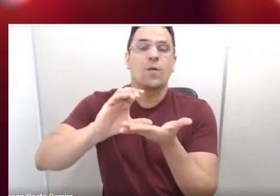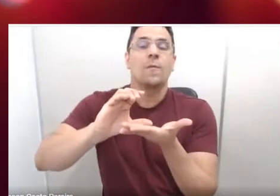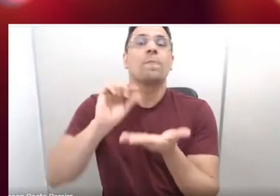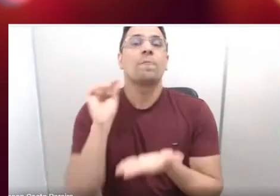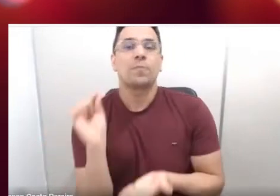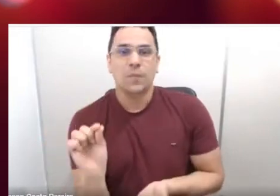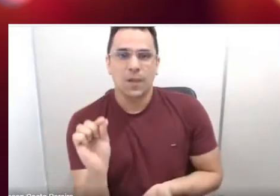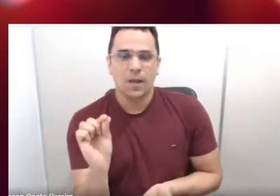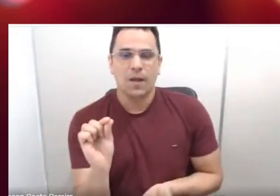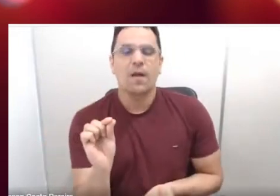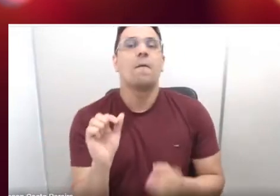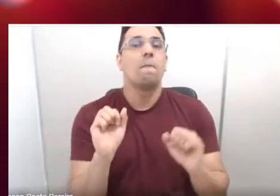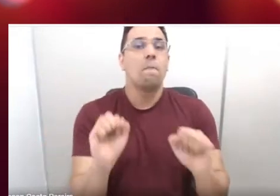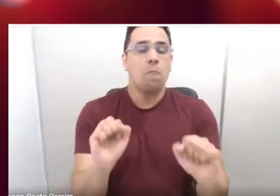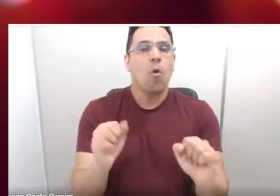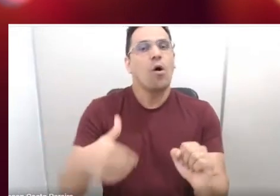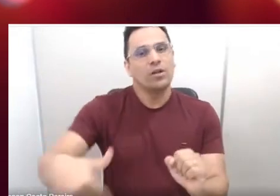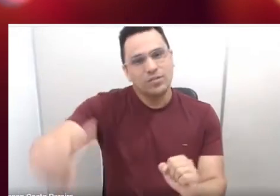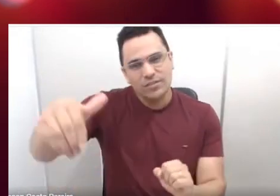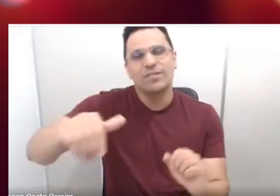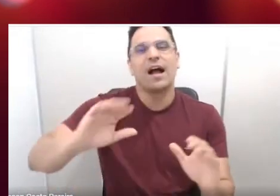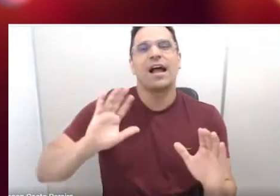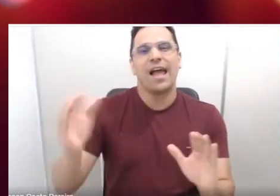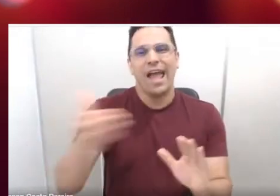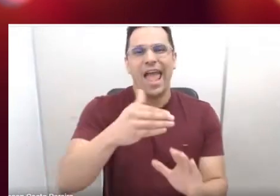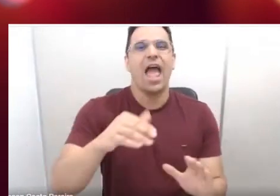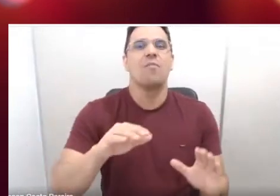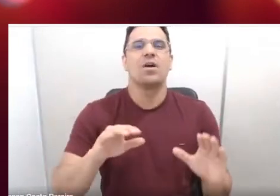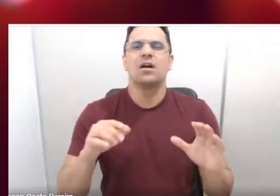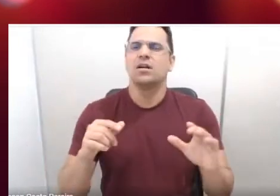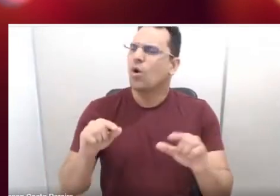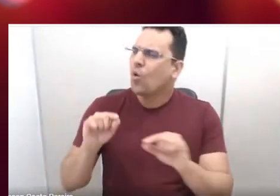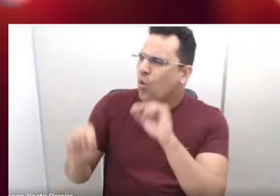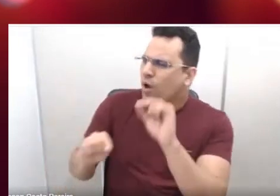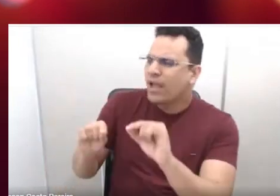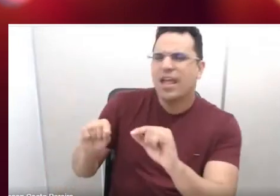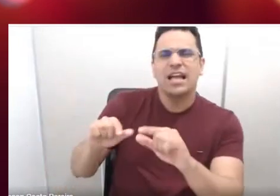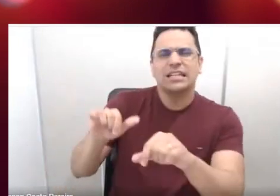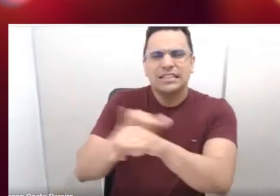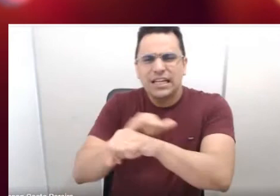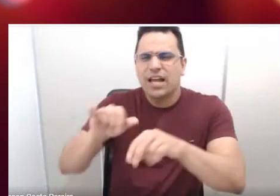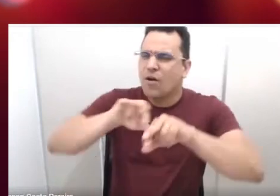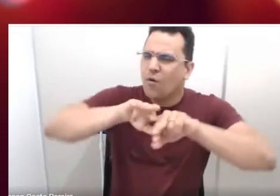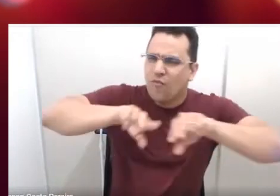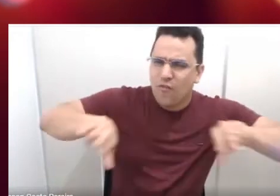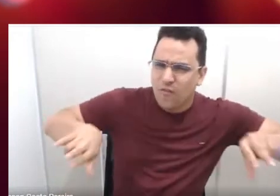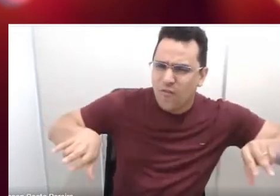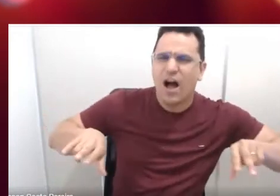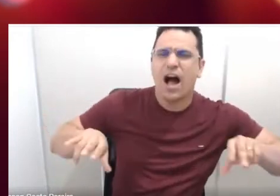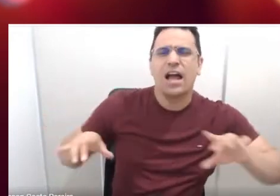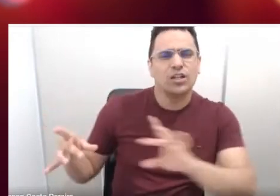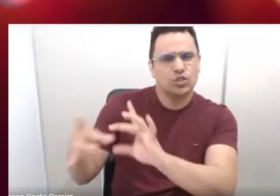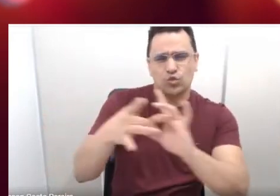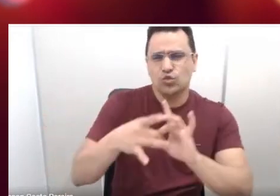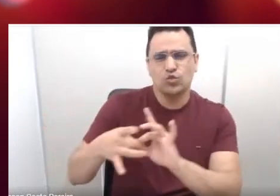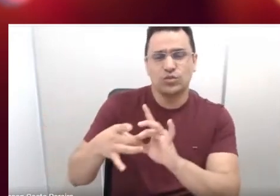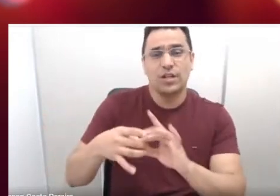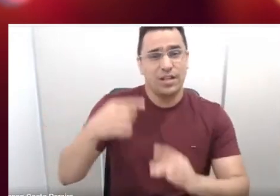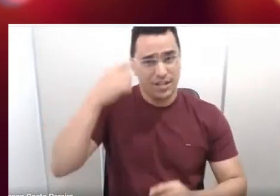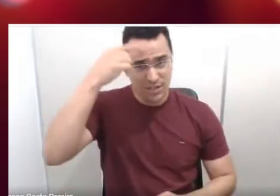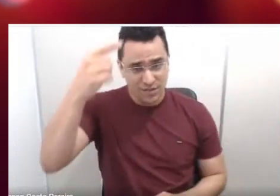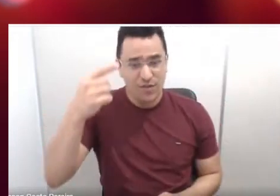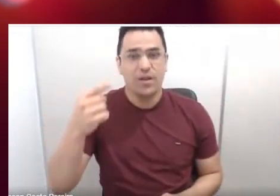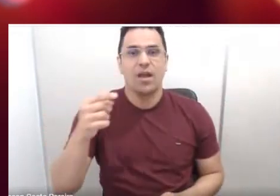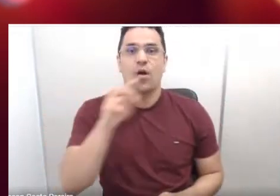estar construindo já as próximas eleições para a reitoria da universidade, em meio a uma conjuntura que a gente está vendo intervenções em várias